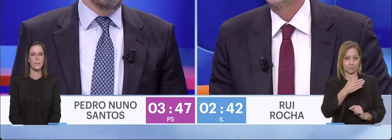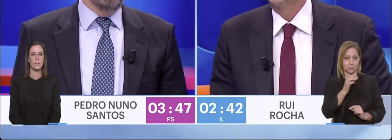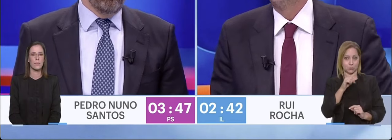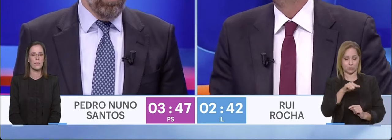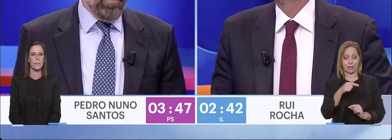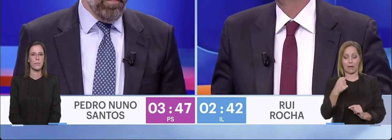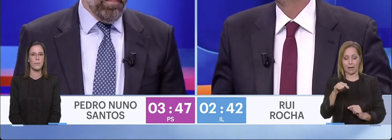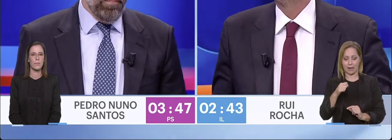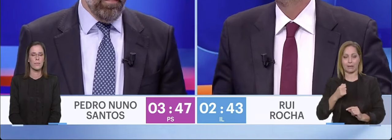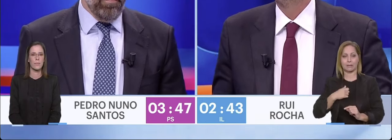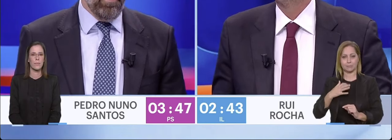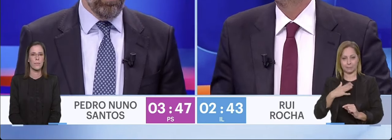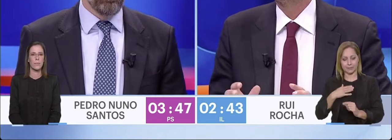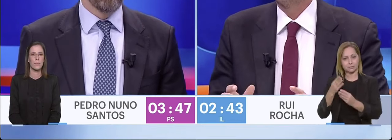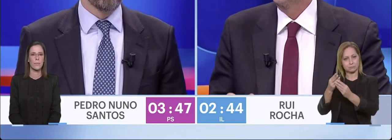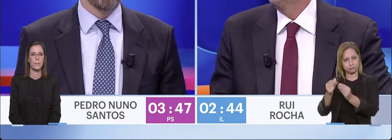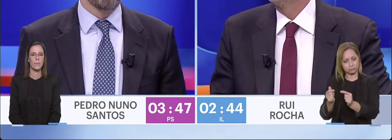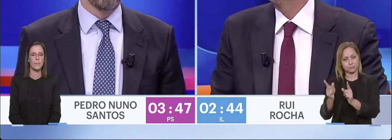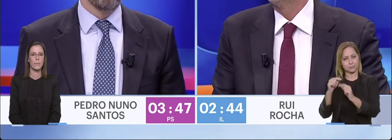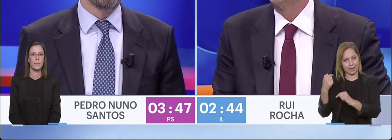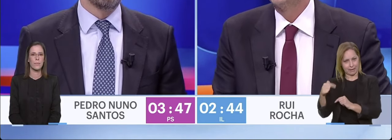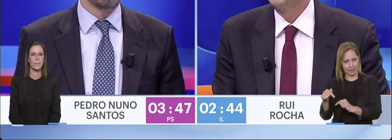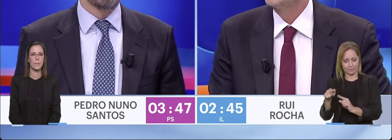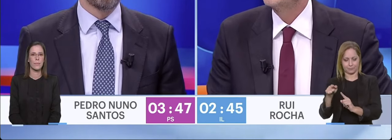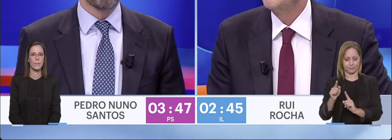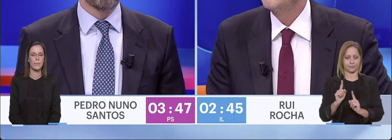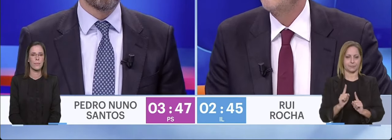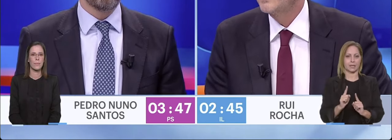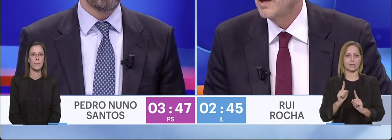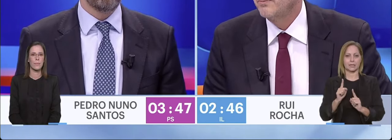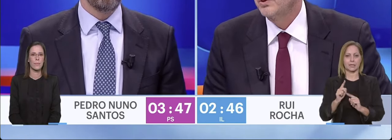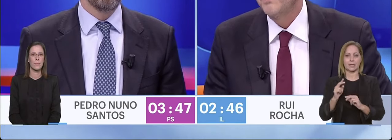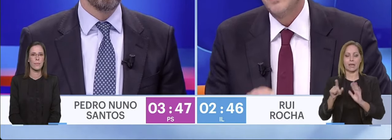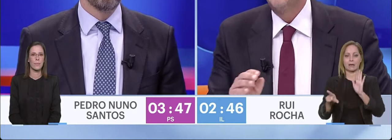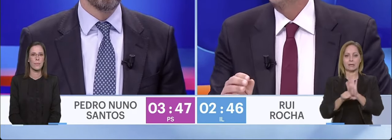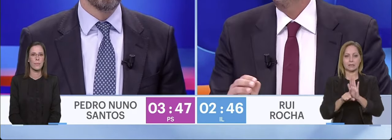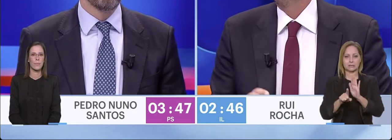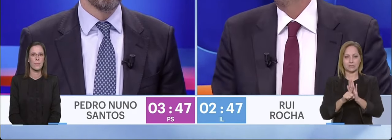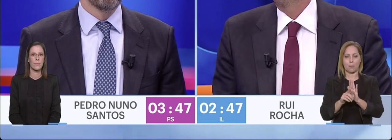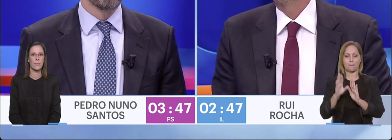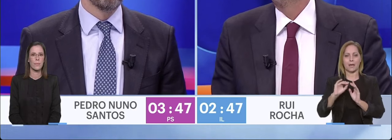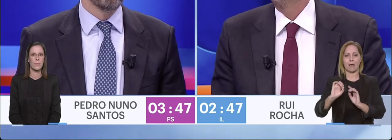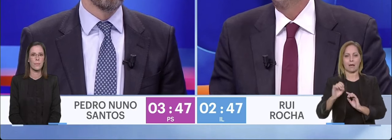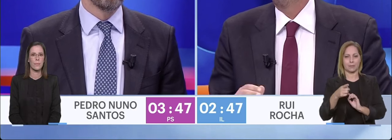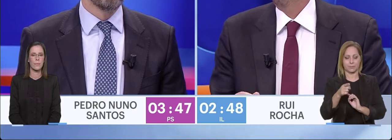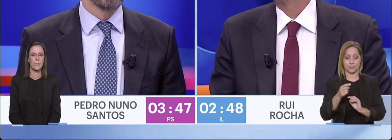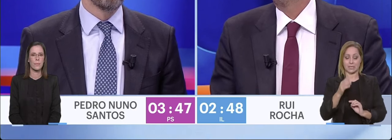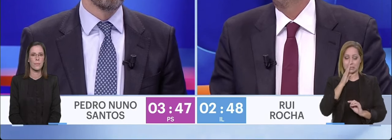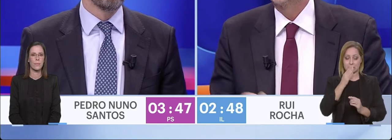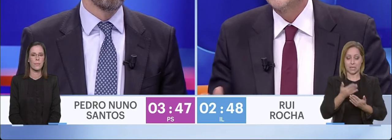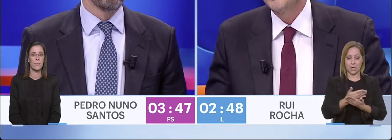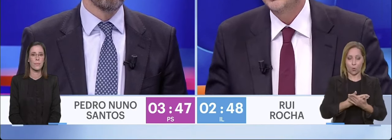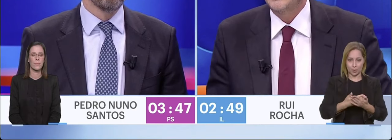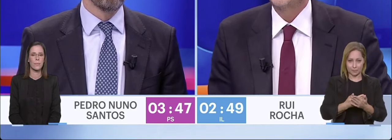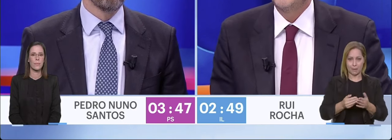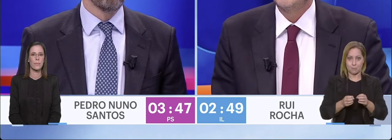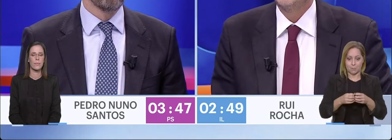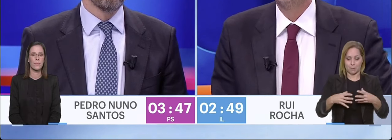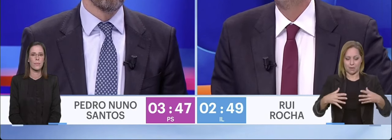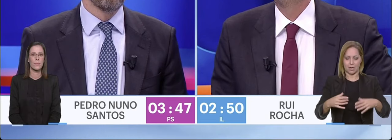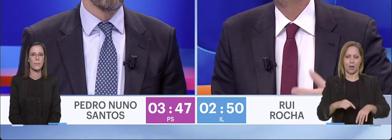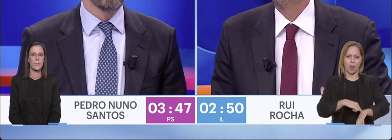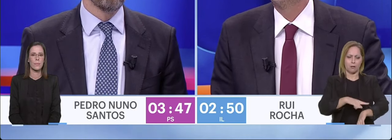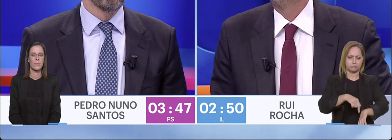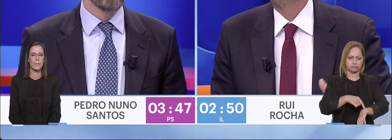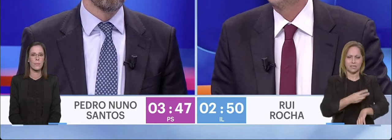as empresas e as soluções para as empresas são desde logo licenciamento mais rápido uma economia quer crescer não pode estar 3 anos À Espera